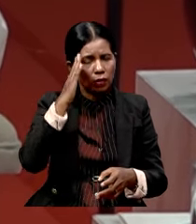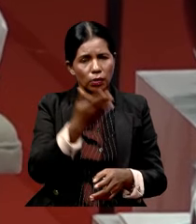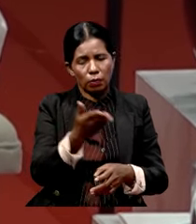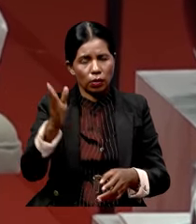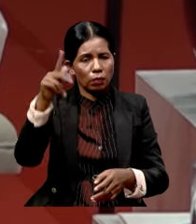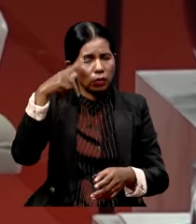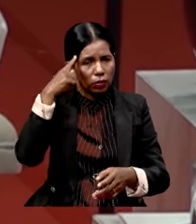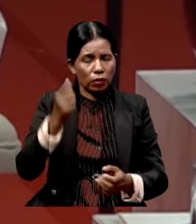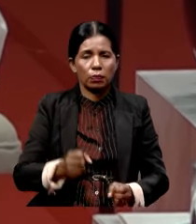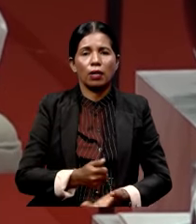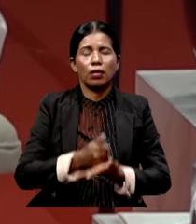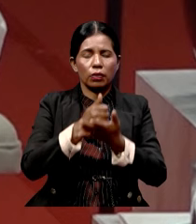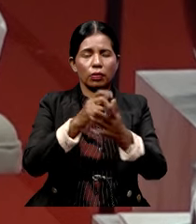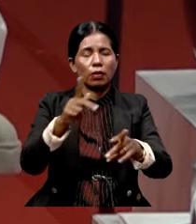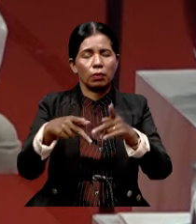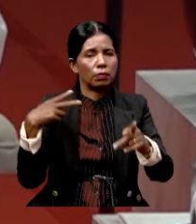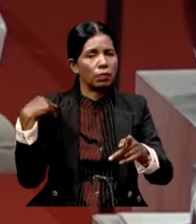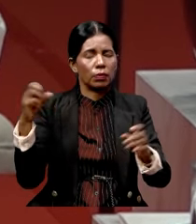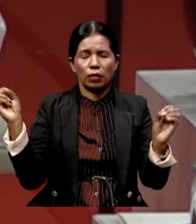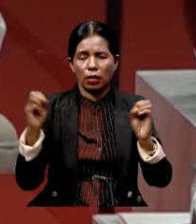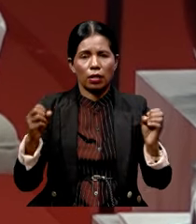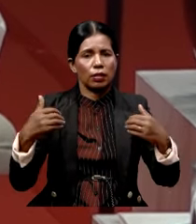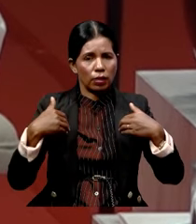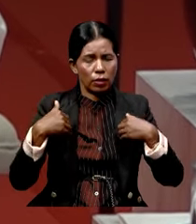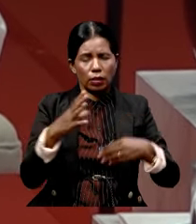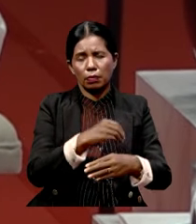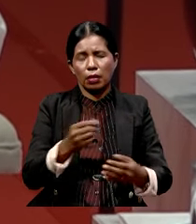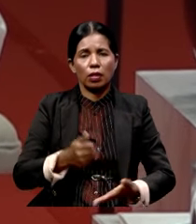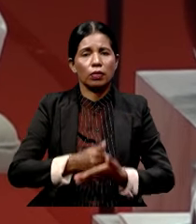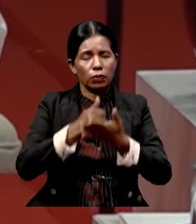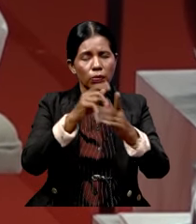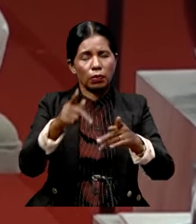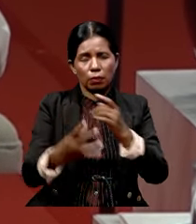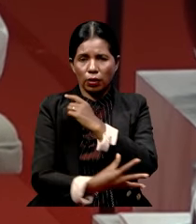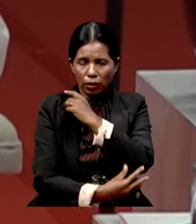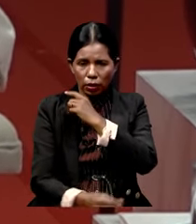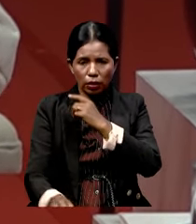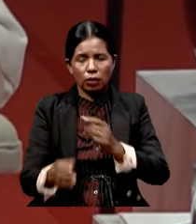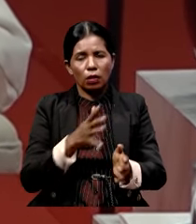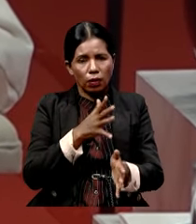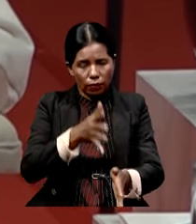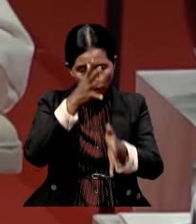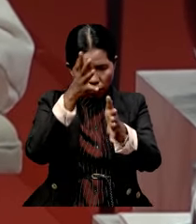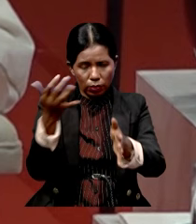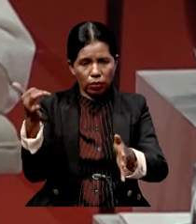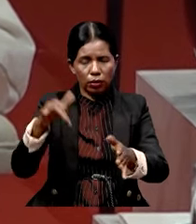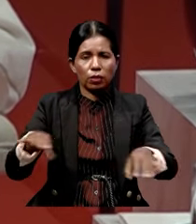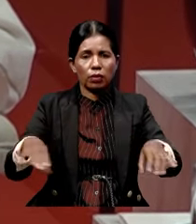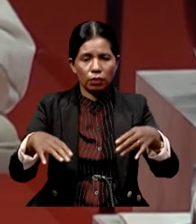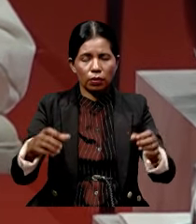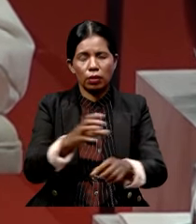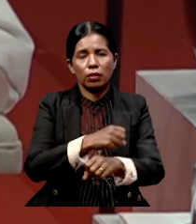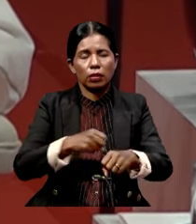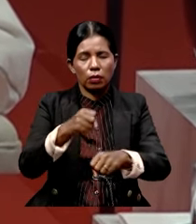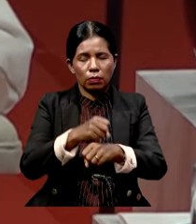hodi azuda ema nebek bitlaia. Nebek keta lua tama tamba ema kia no ferika tua sira nebe serviço hodi Singapura